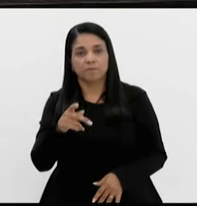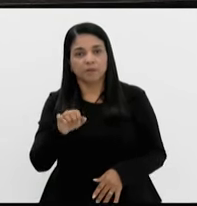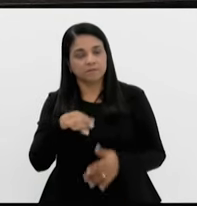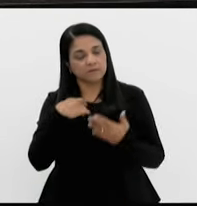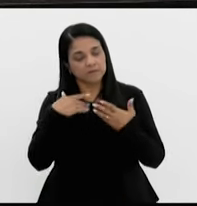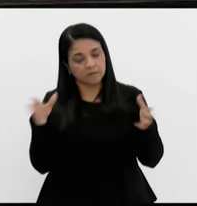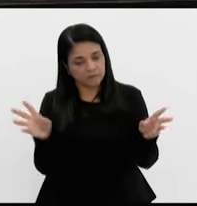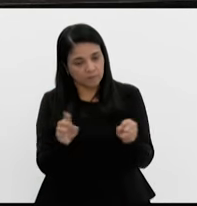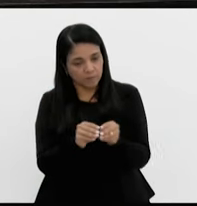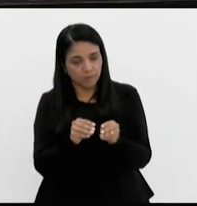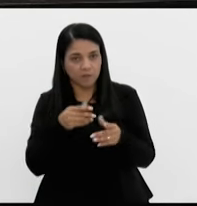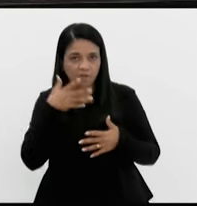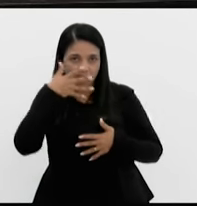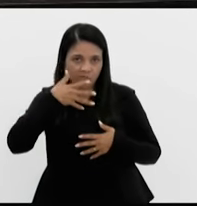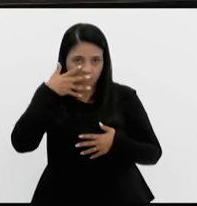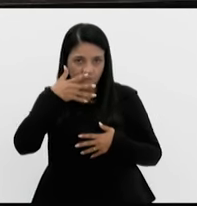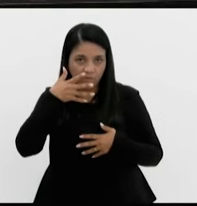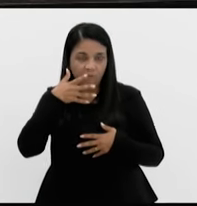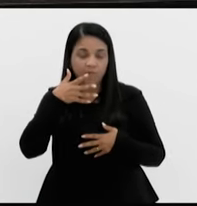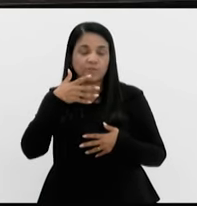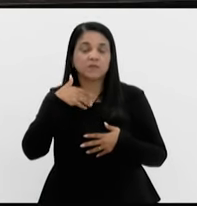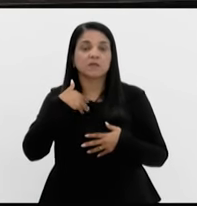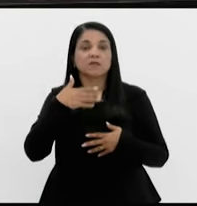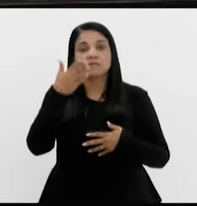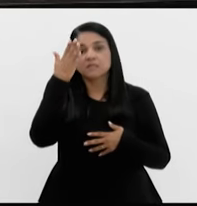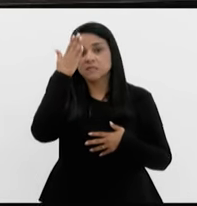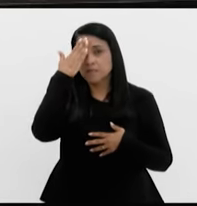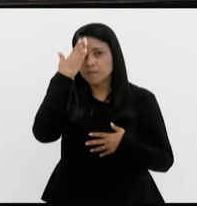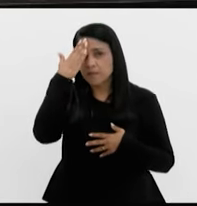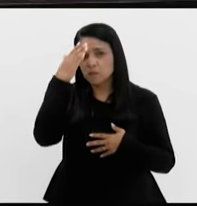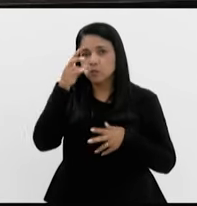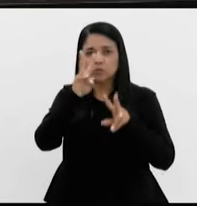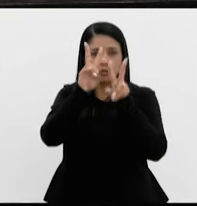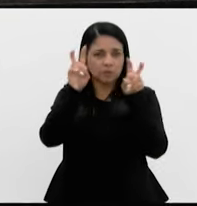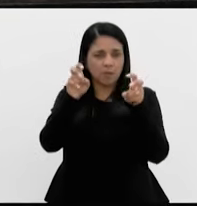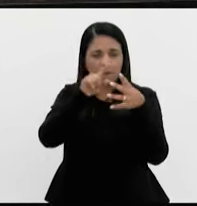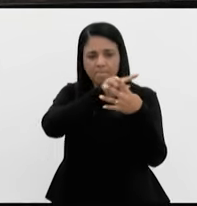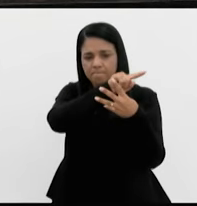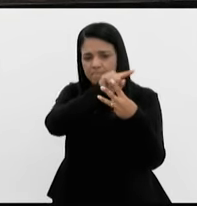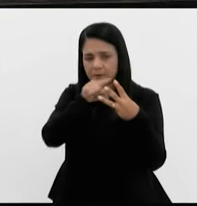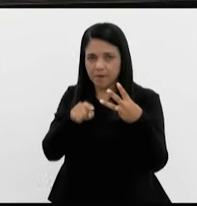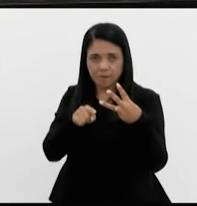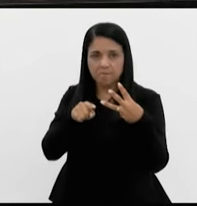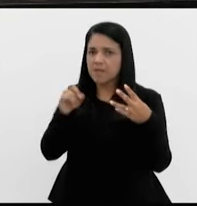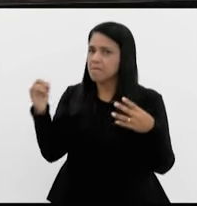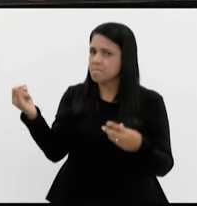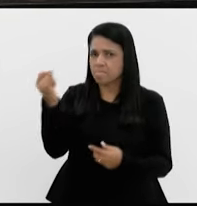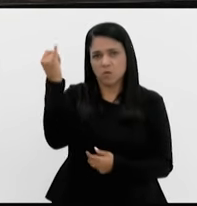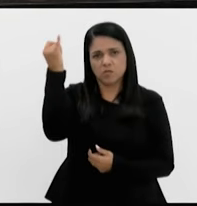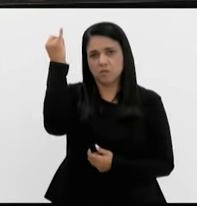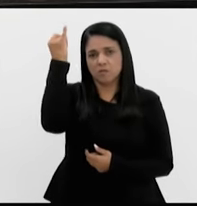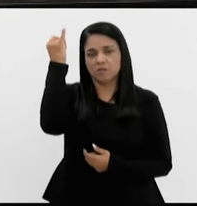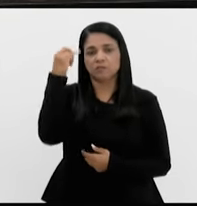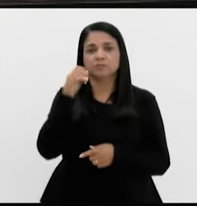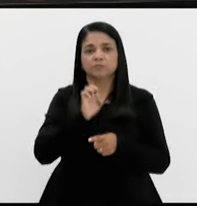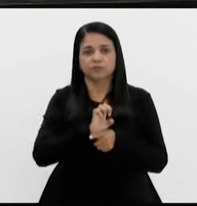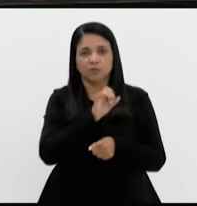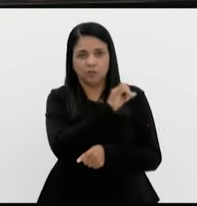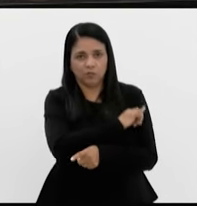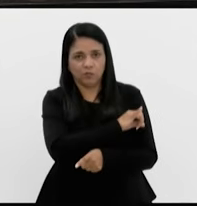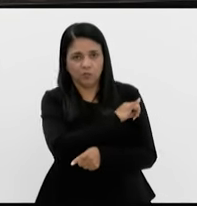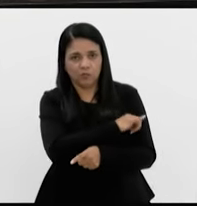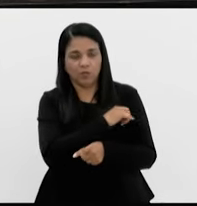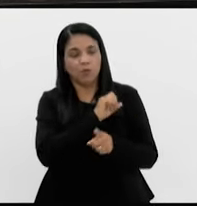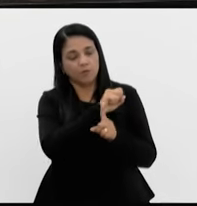fala e sabendo e trazendo esses temas de grande importância para o Estado do Rio de Janeiro e